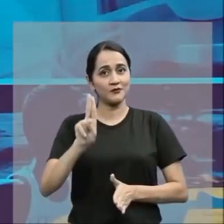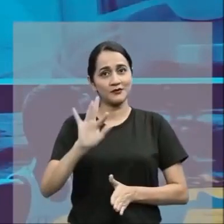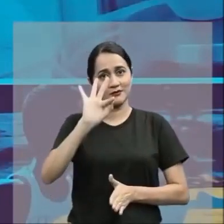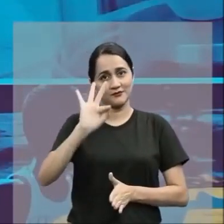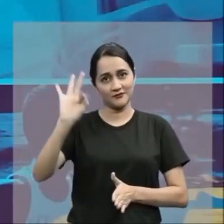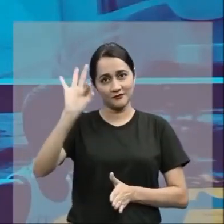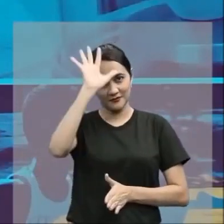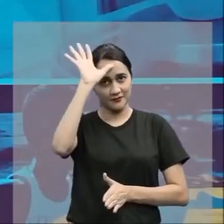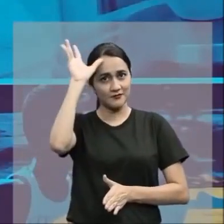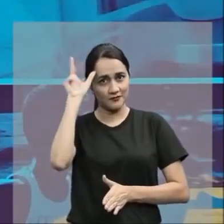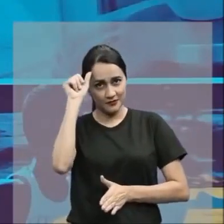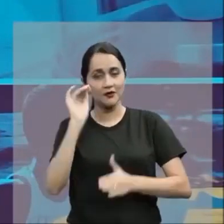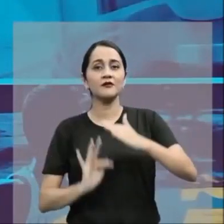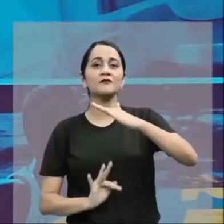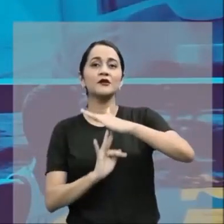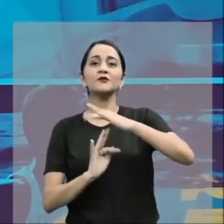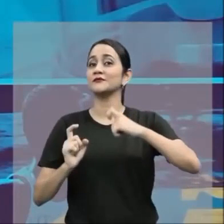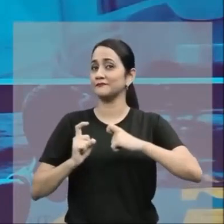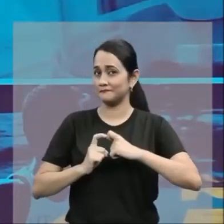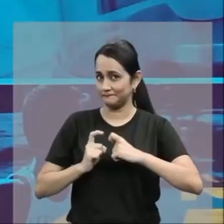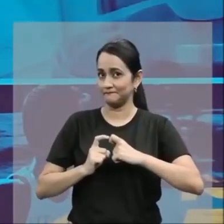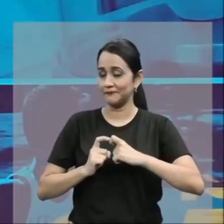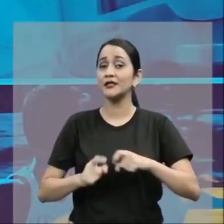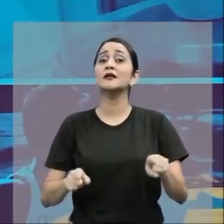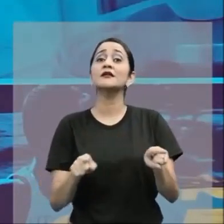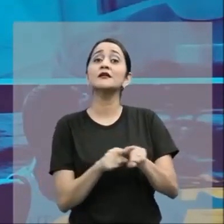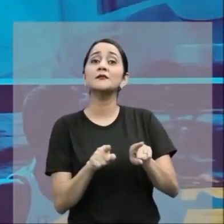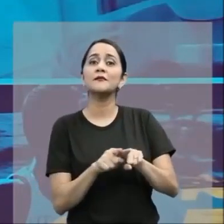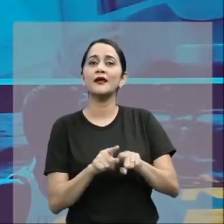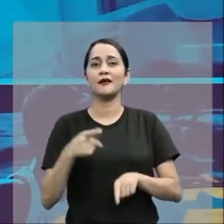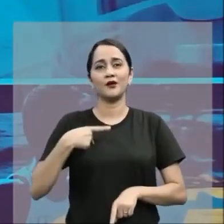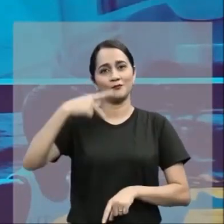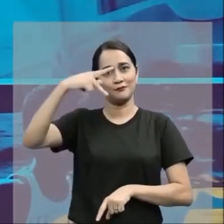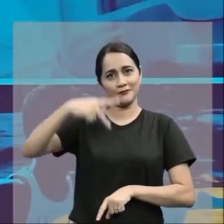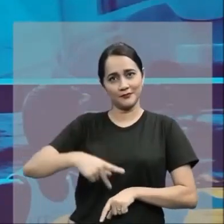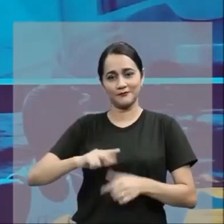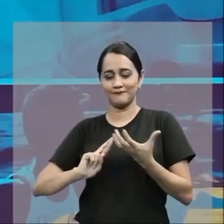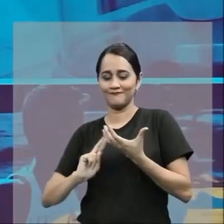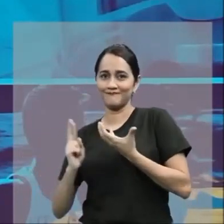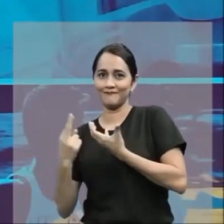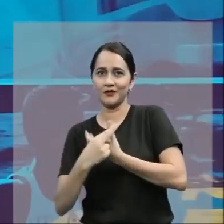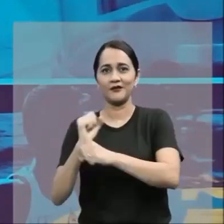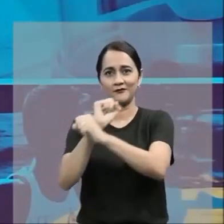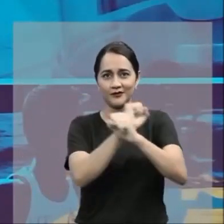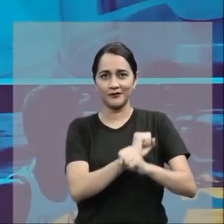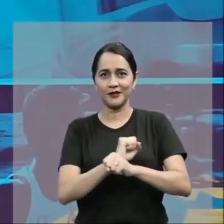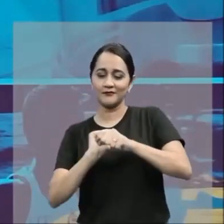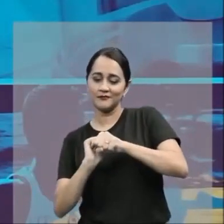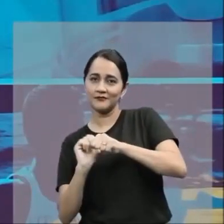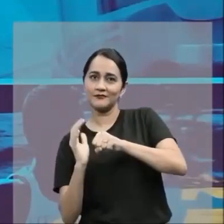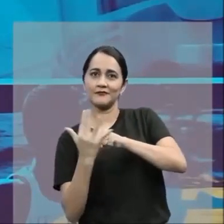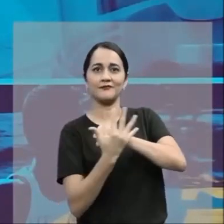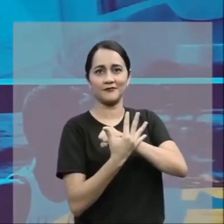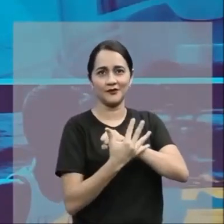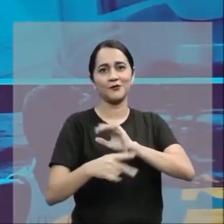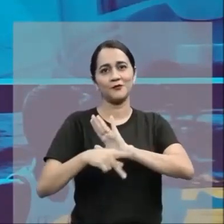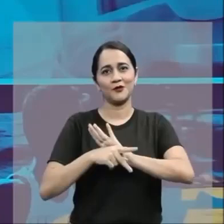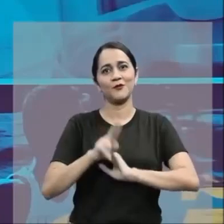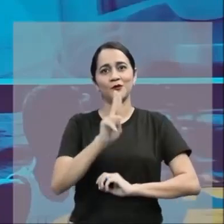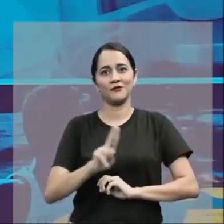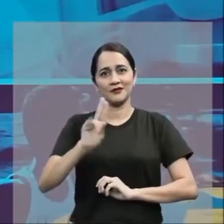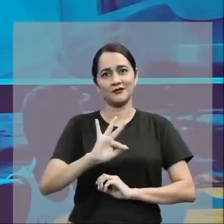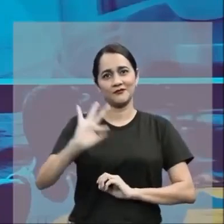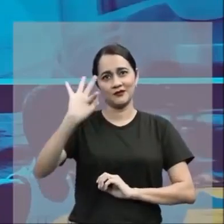do Amazonas, na Faculdade de Medicina, e também presido o Comitê de Enfrentamento do Coronavírus